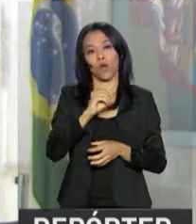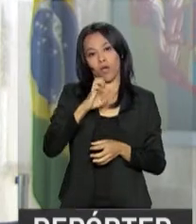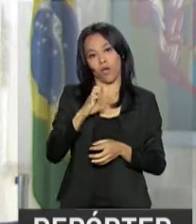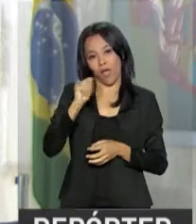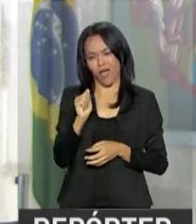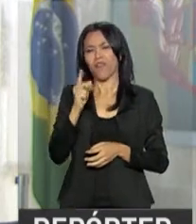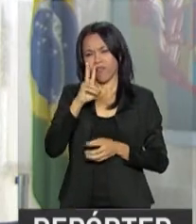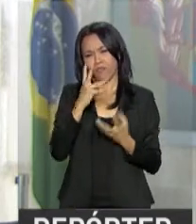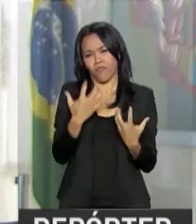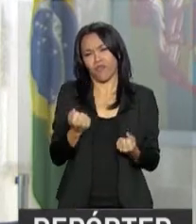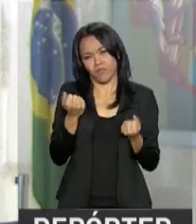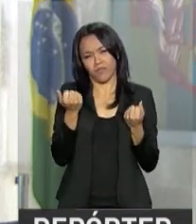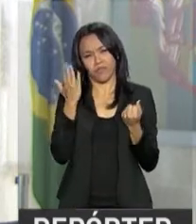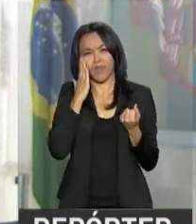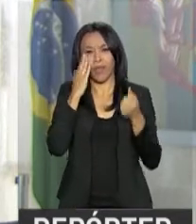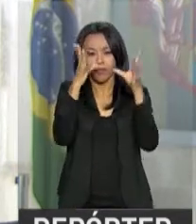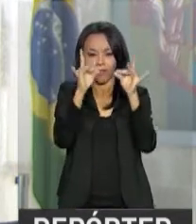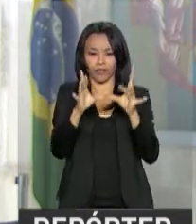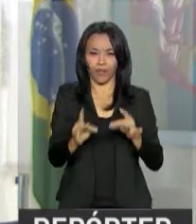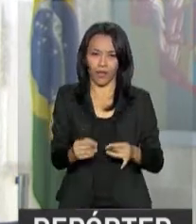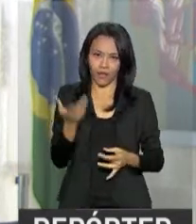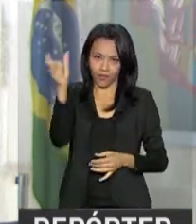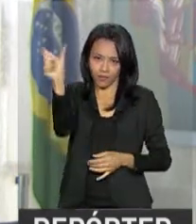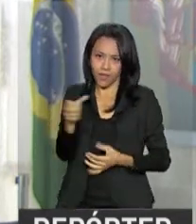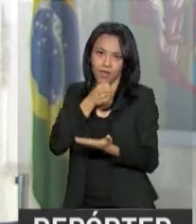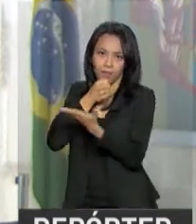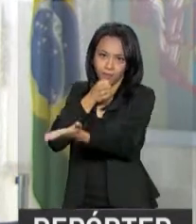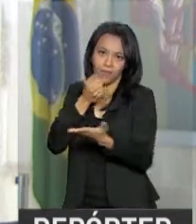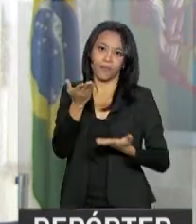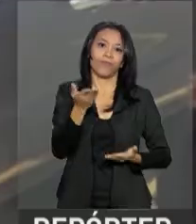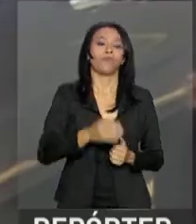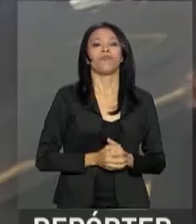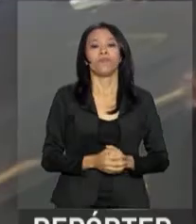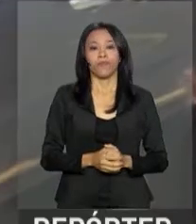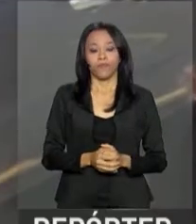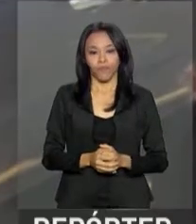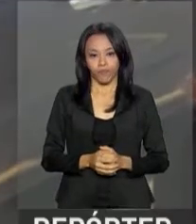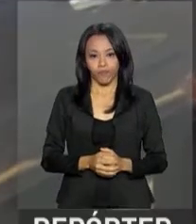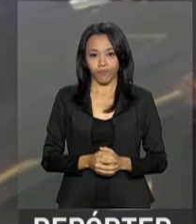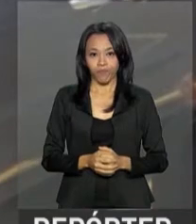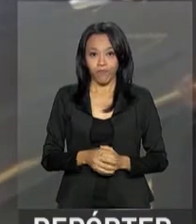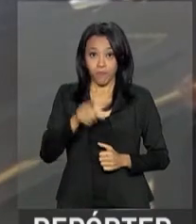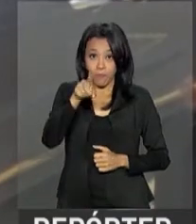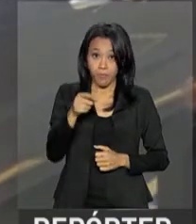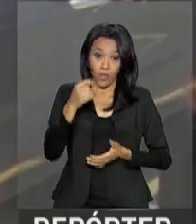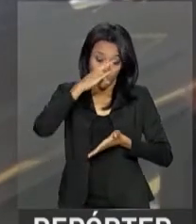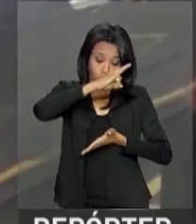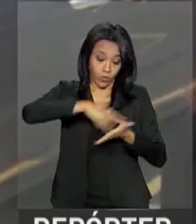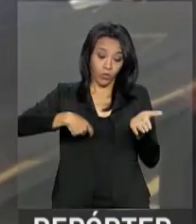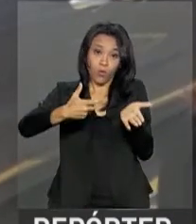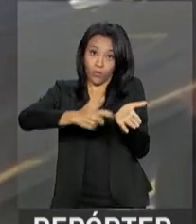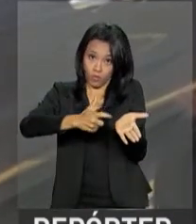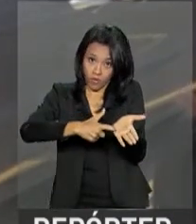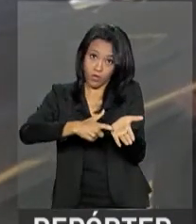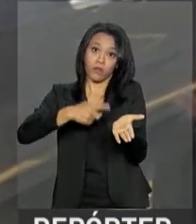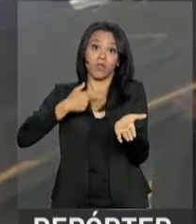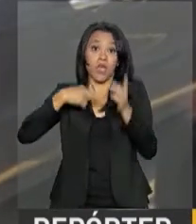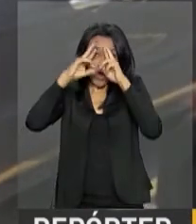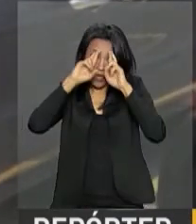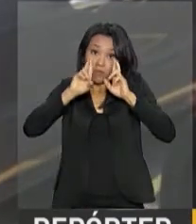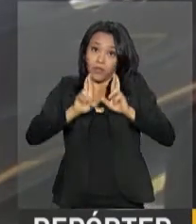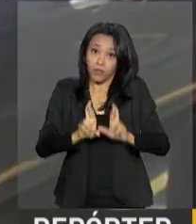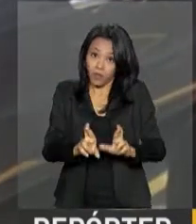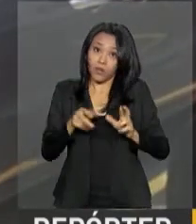detalhes na reportagem da paola george segundo o documento em respeito à carta democrática